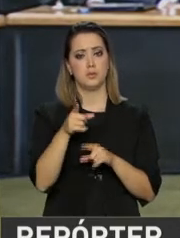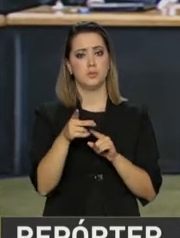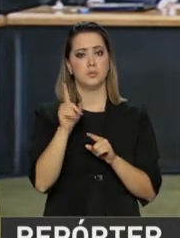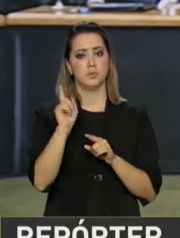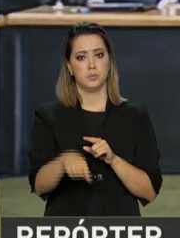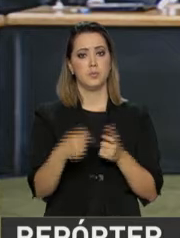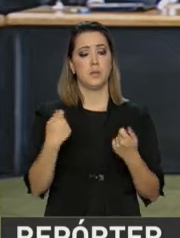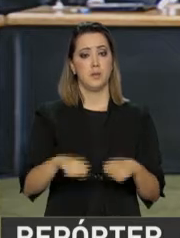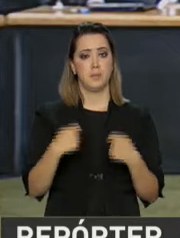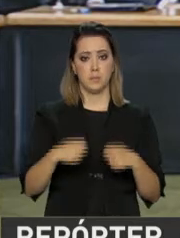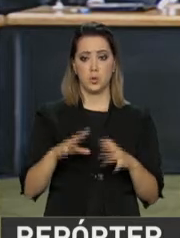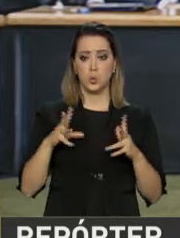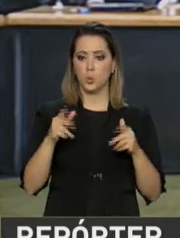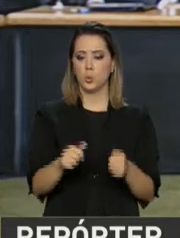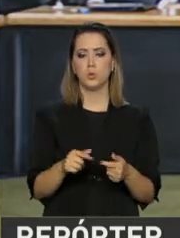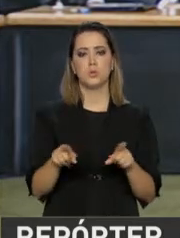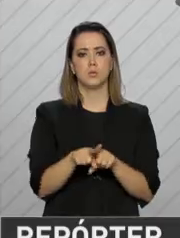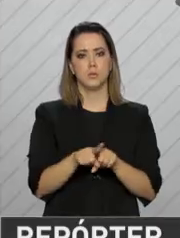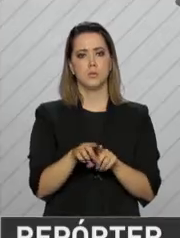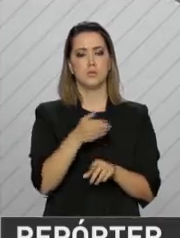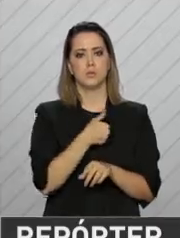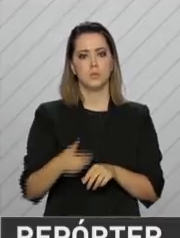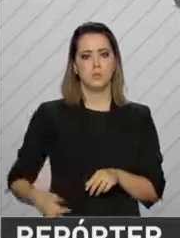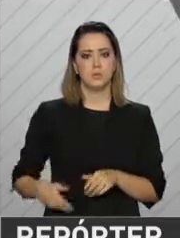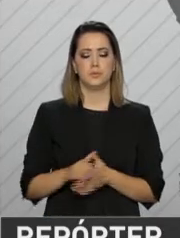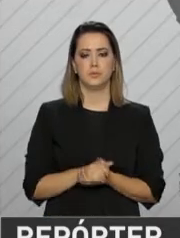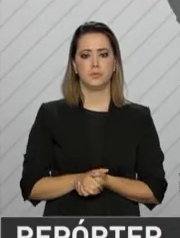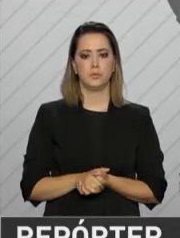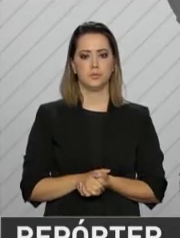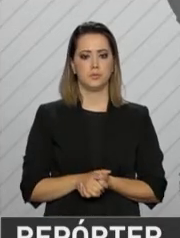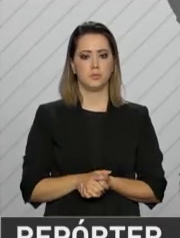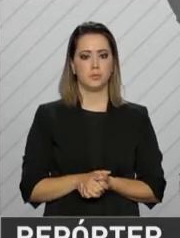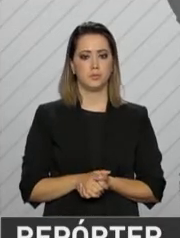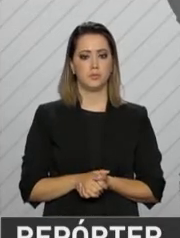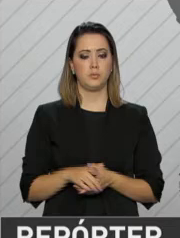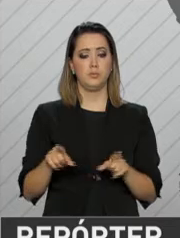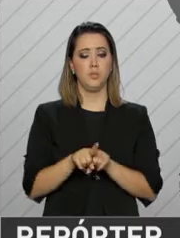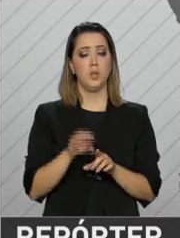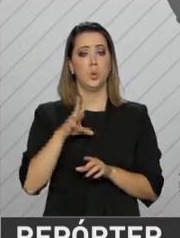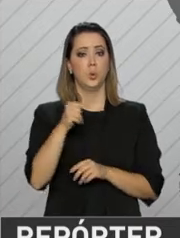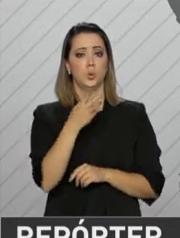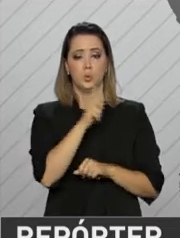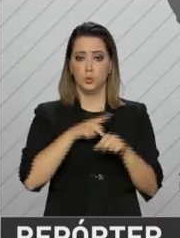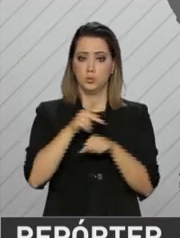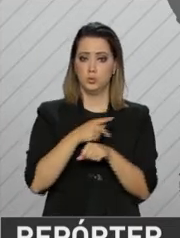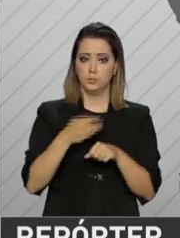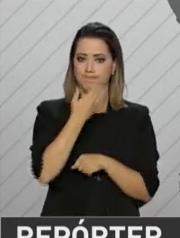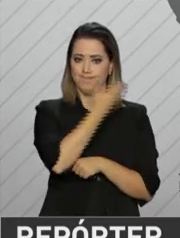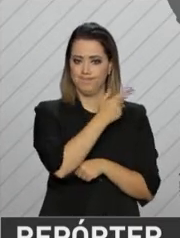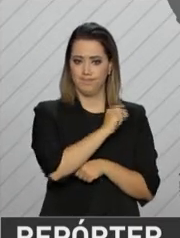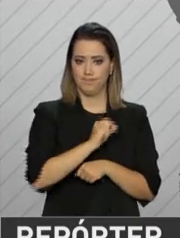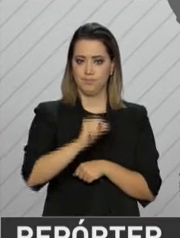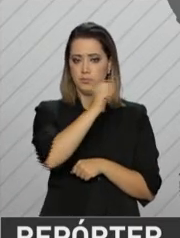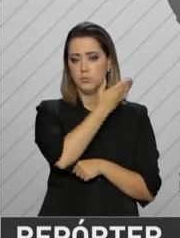dever de todos e também do estado além do brasil fazem parte da comunidade angola cabo verde guiné bissau